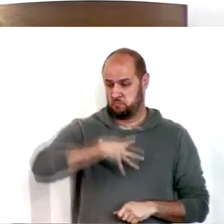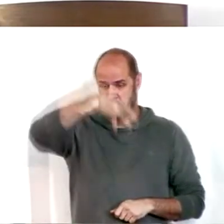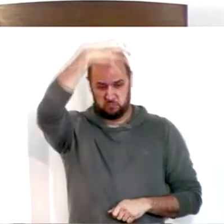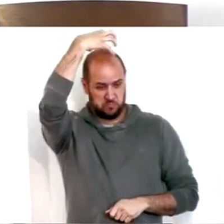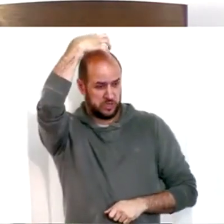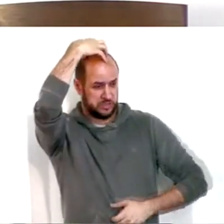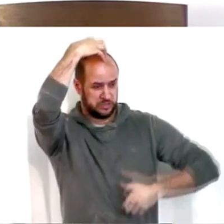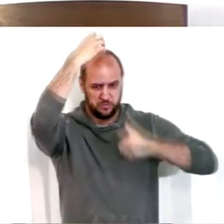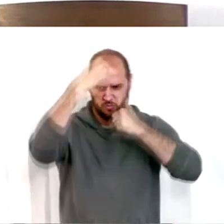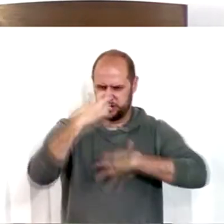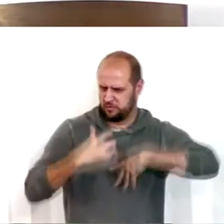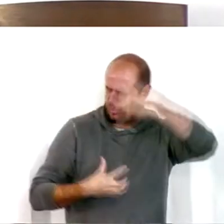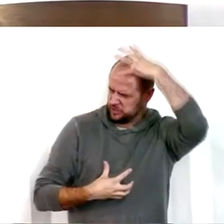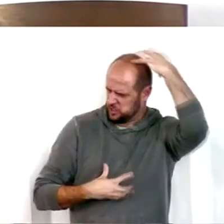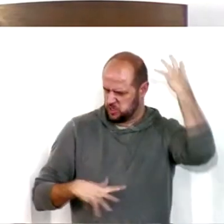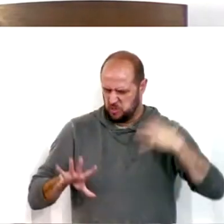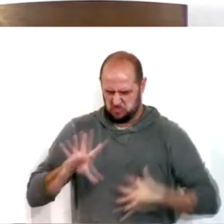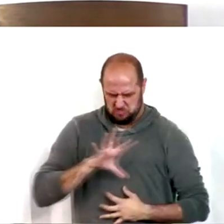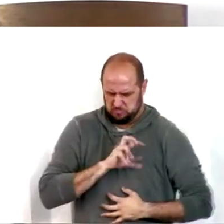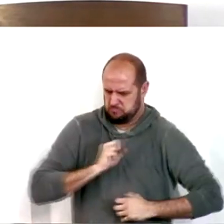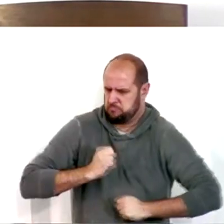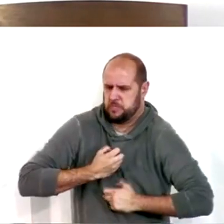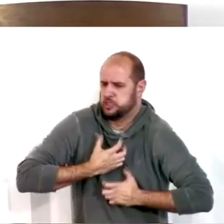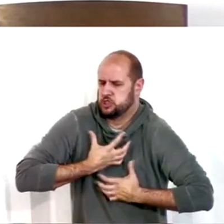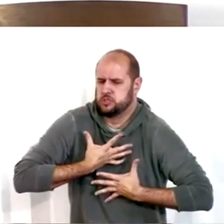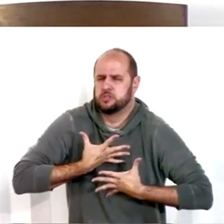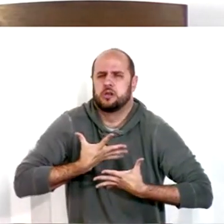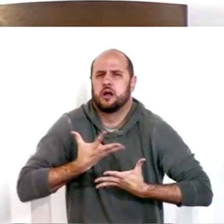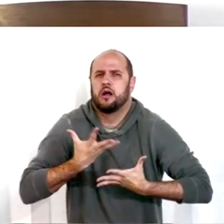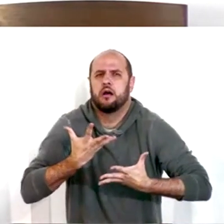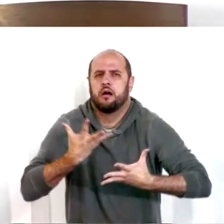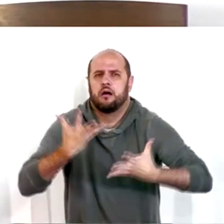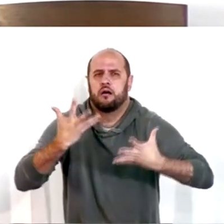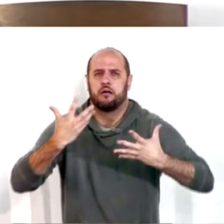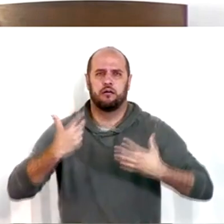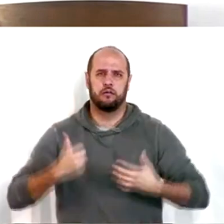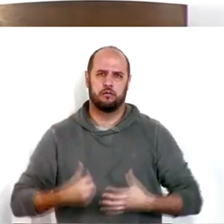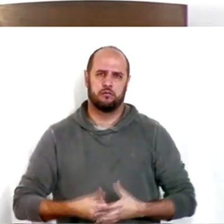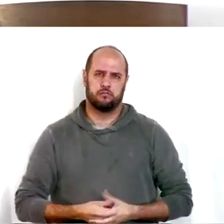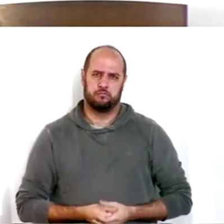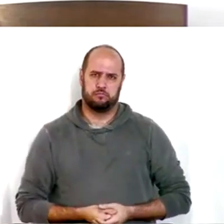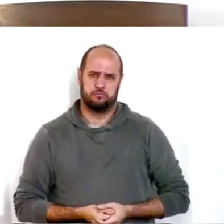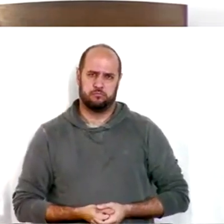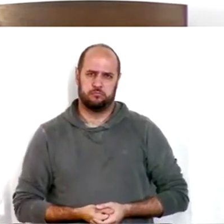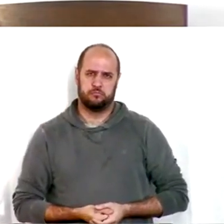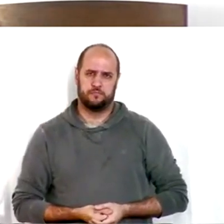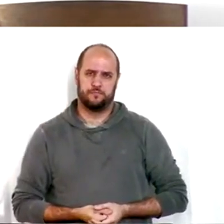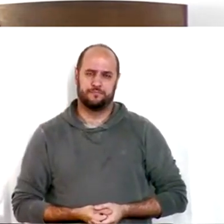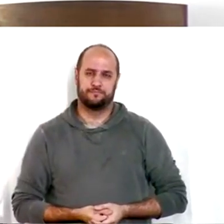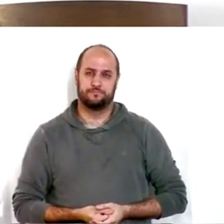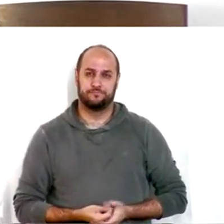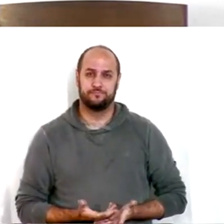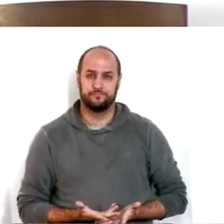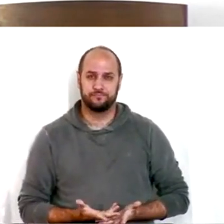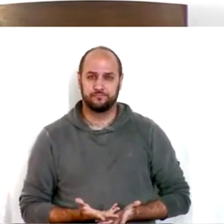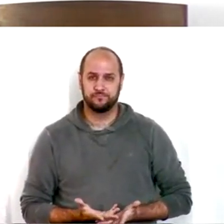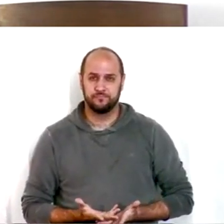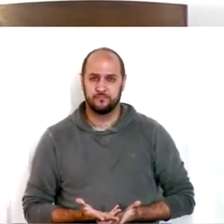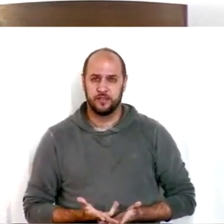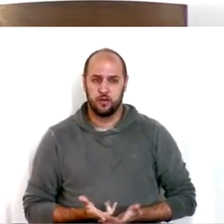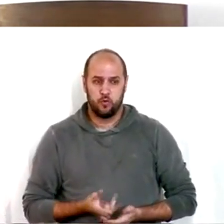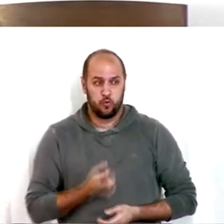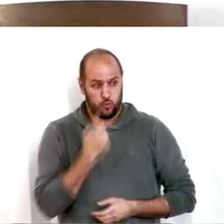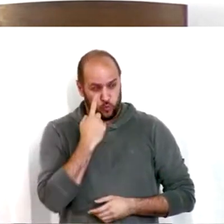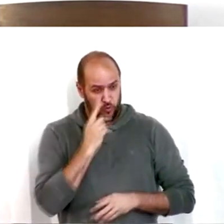da paixão ardente. O recato,